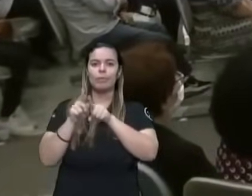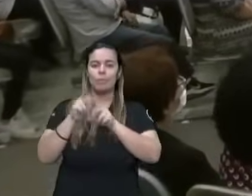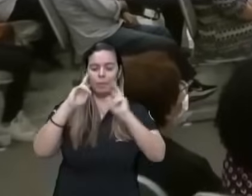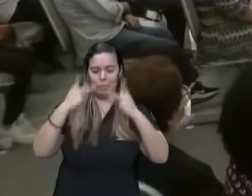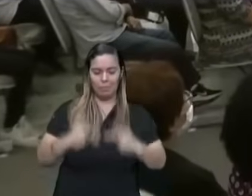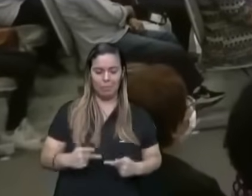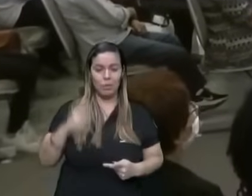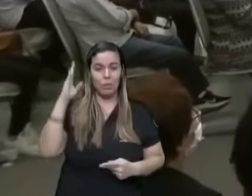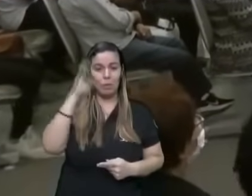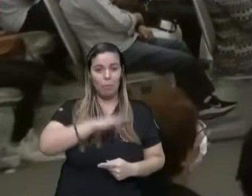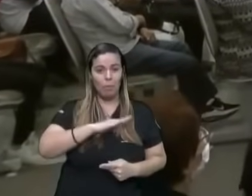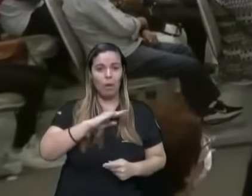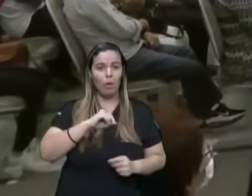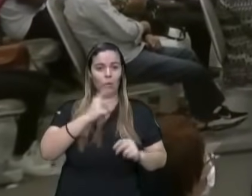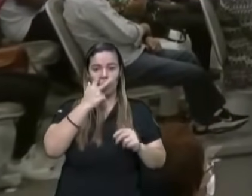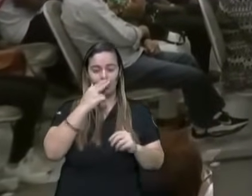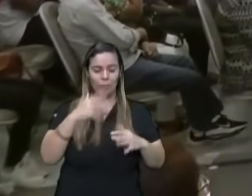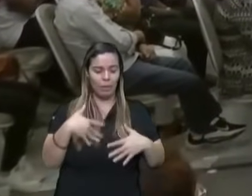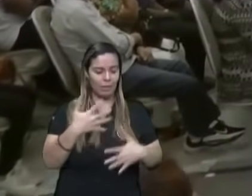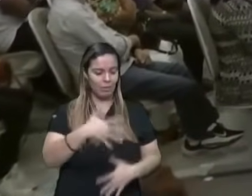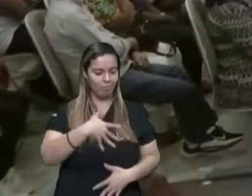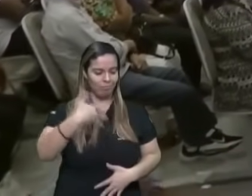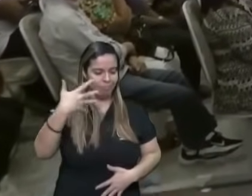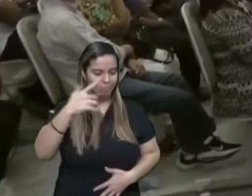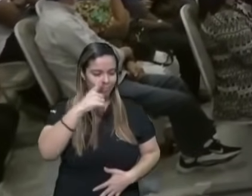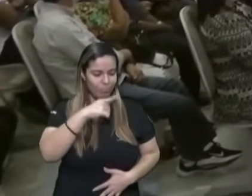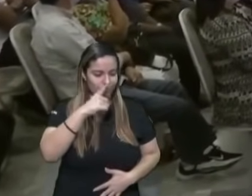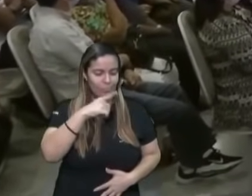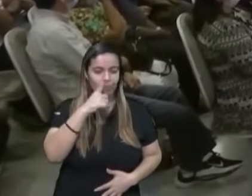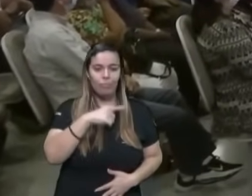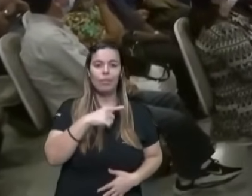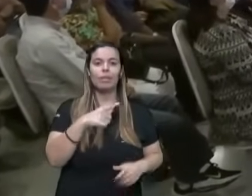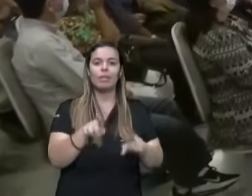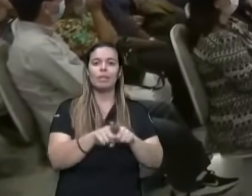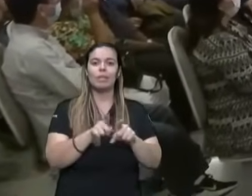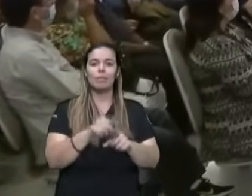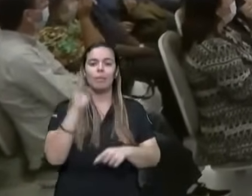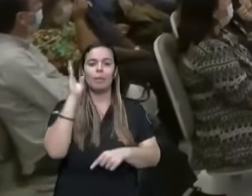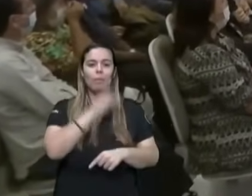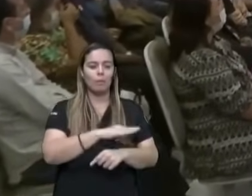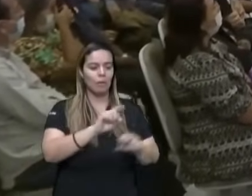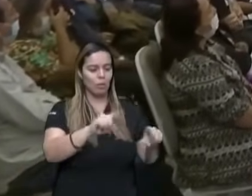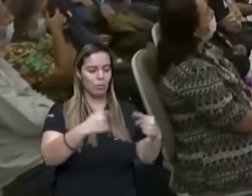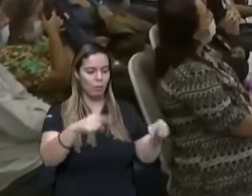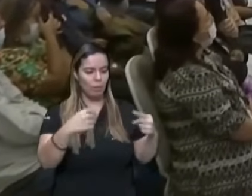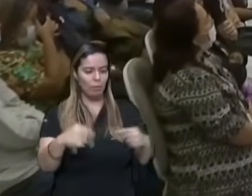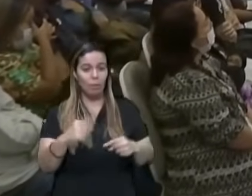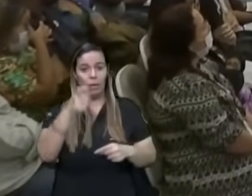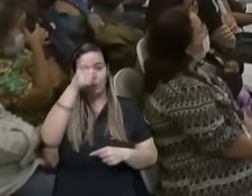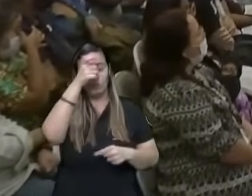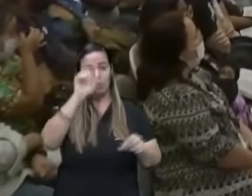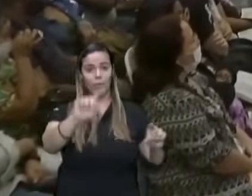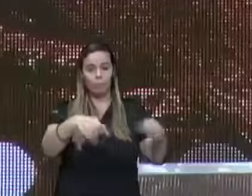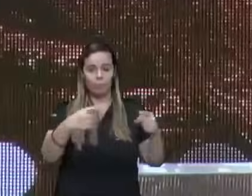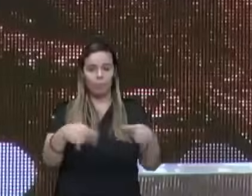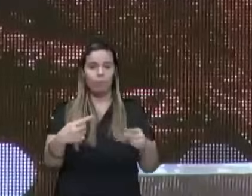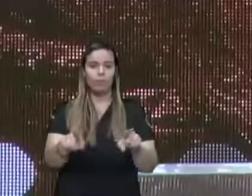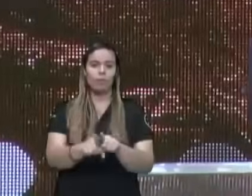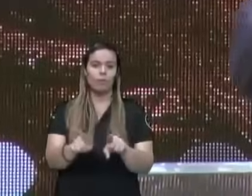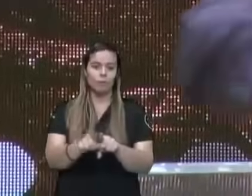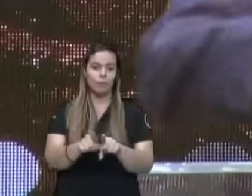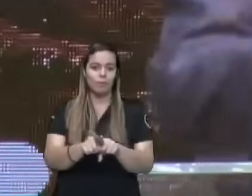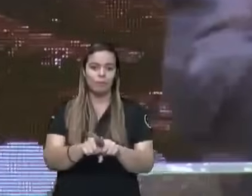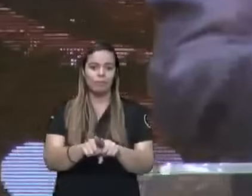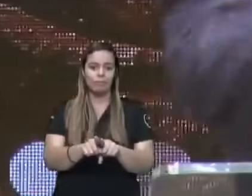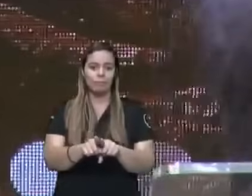mercê das suas fraquezas, fica à mercê da maldade dos homens e da ação do diabo.